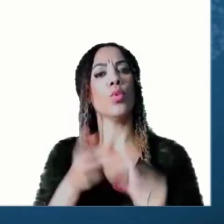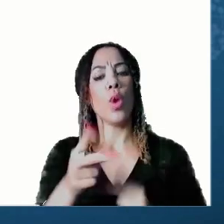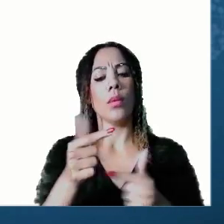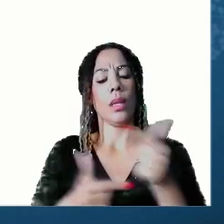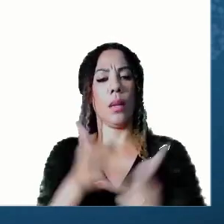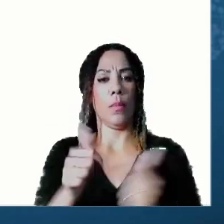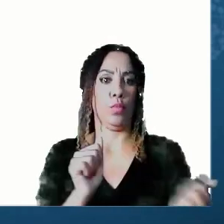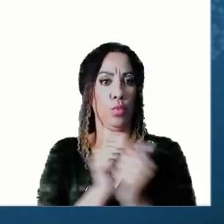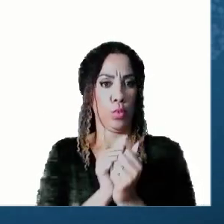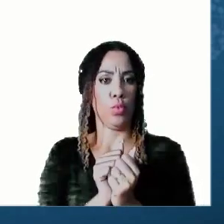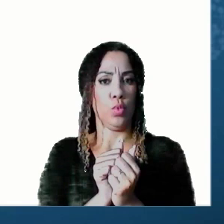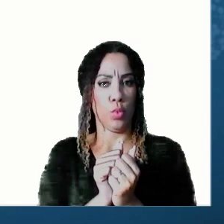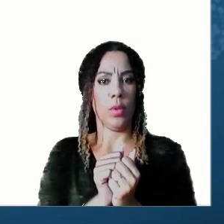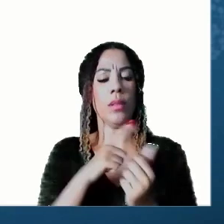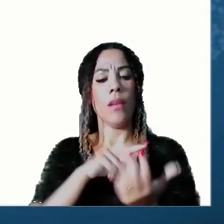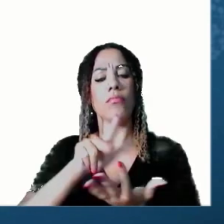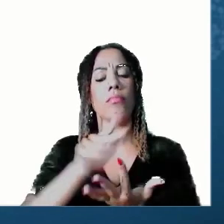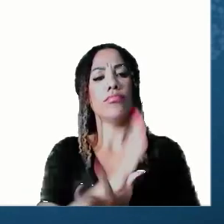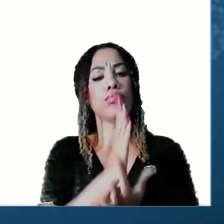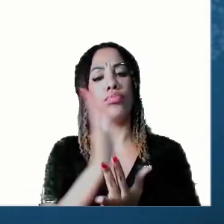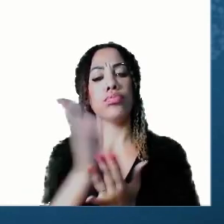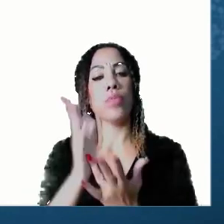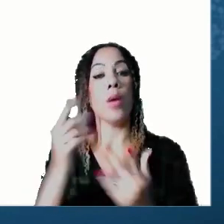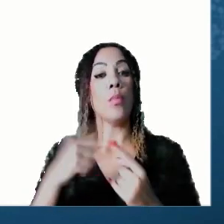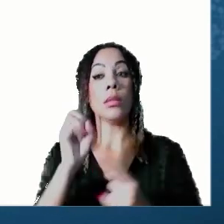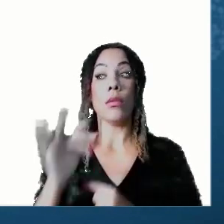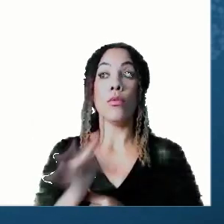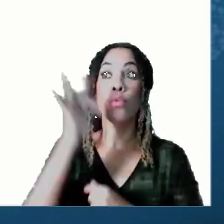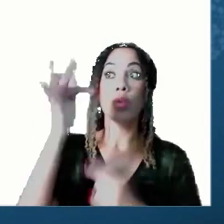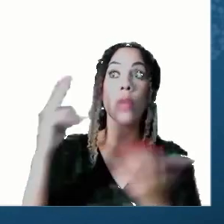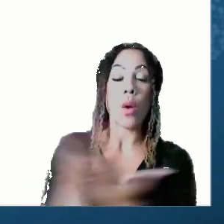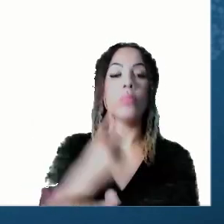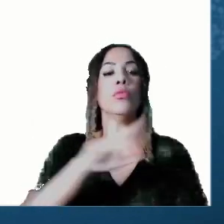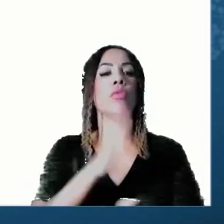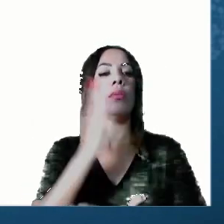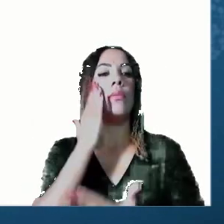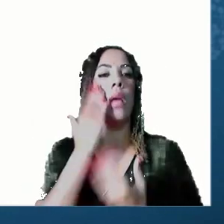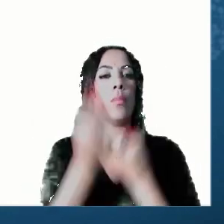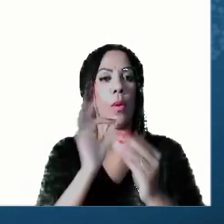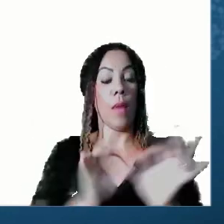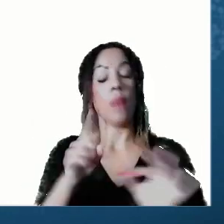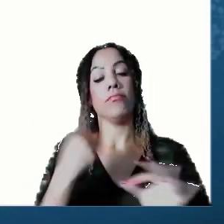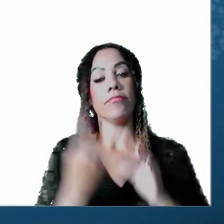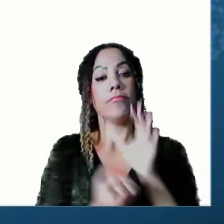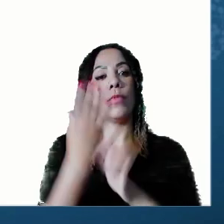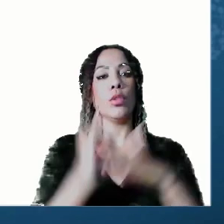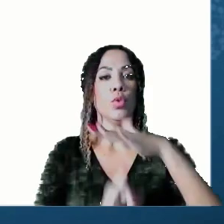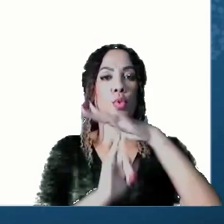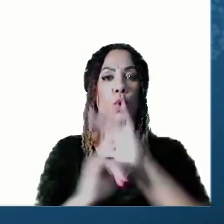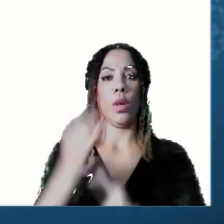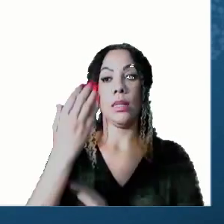juntos nessas diferentes disciplinas para ter uma preparação melhor para pandemias futuras. E nós criamos, então, o Instituto de Ciências